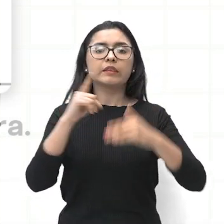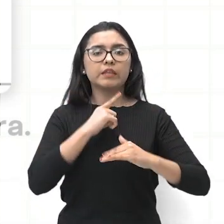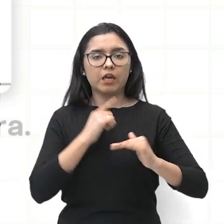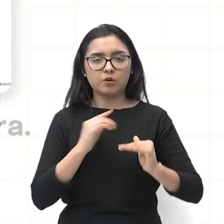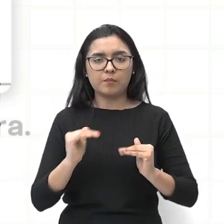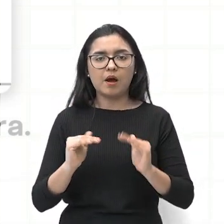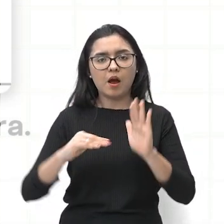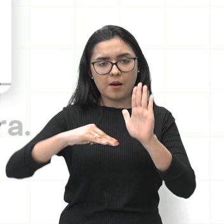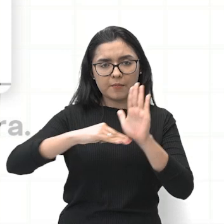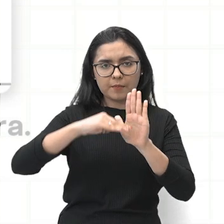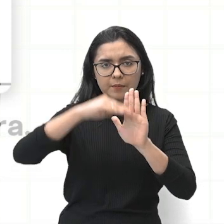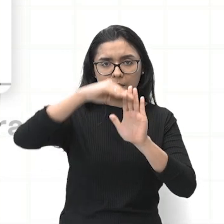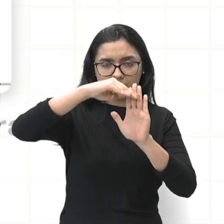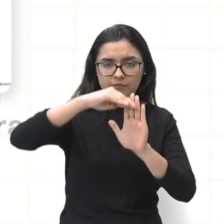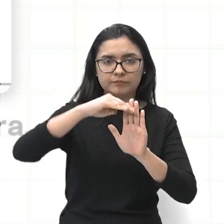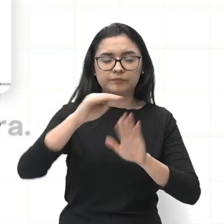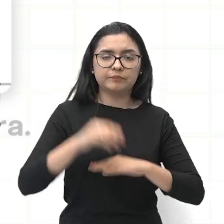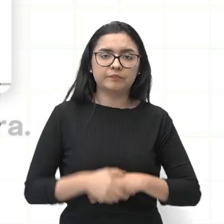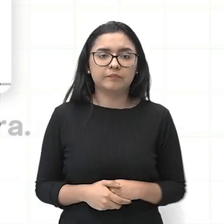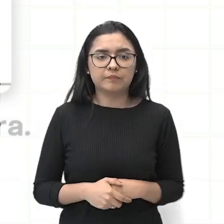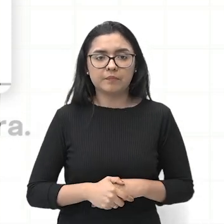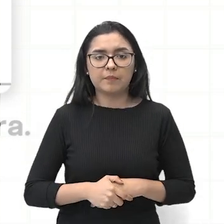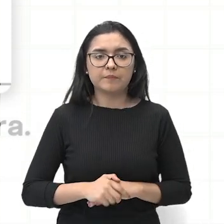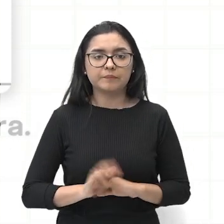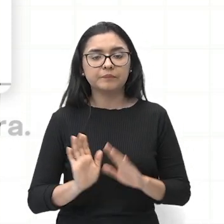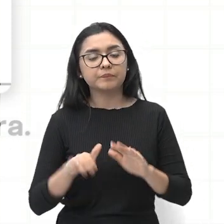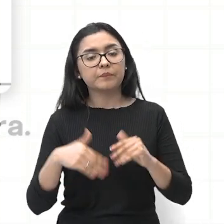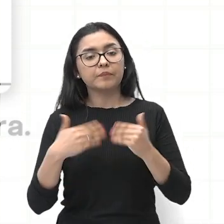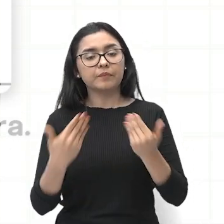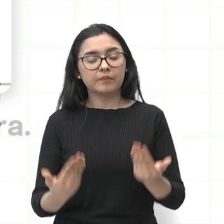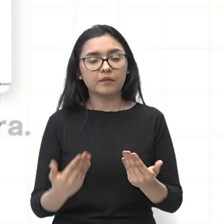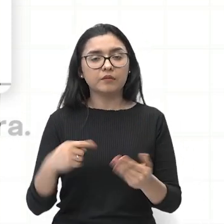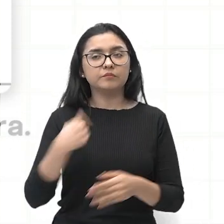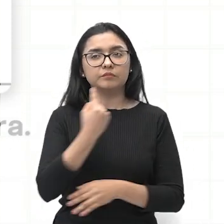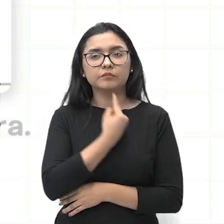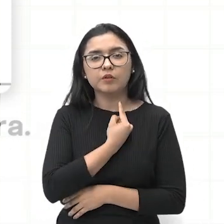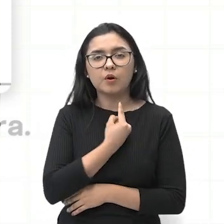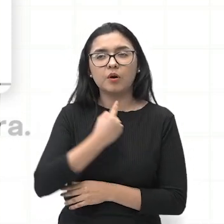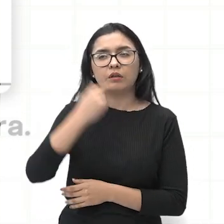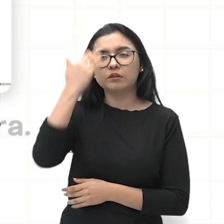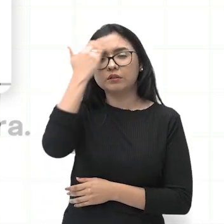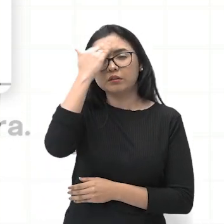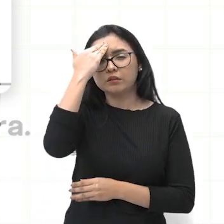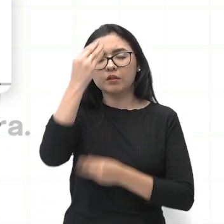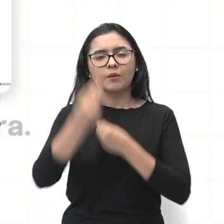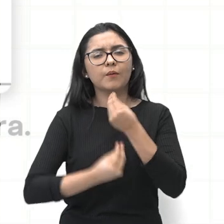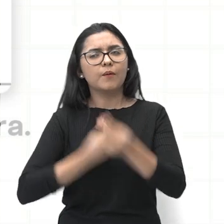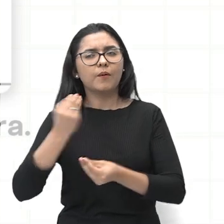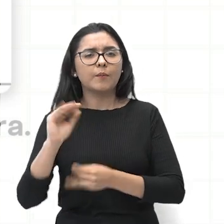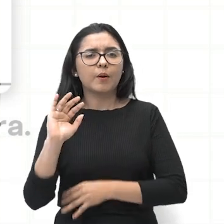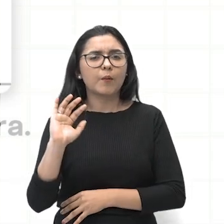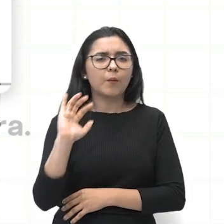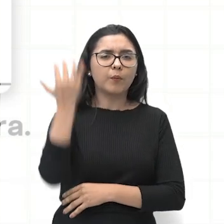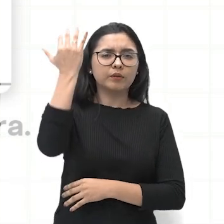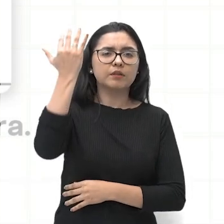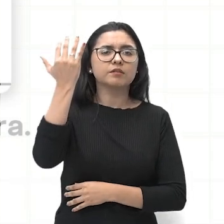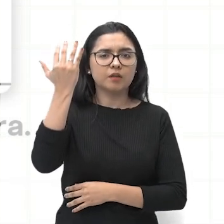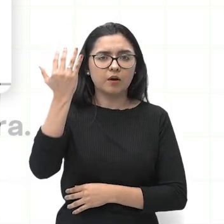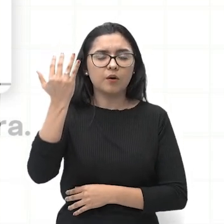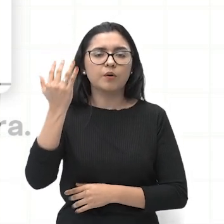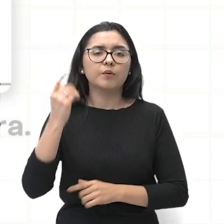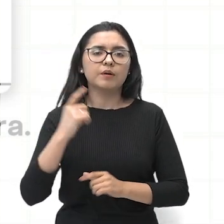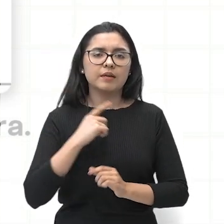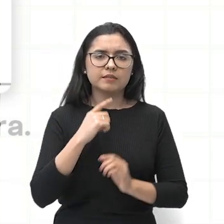certo? Então, a compreensão de como ocorreu